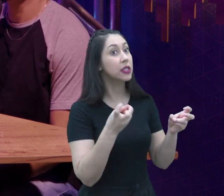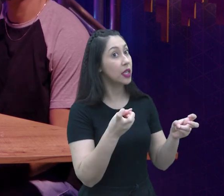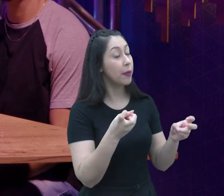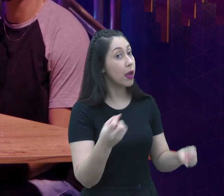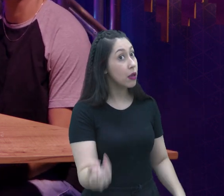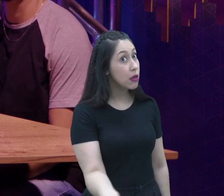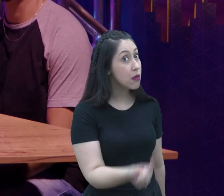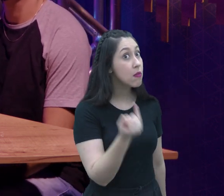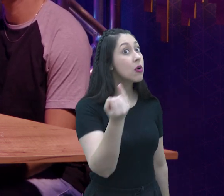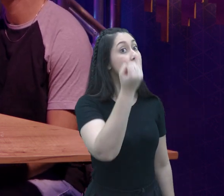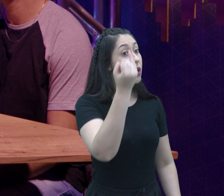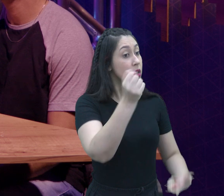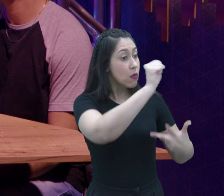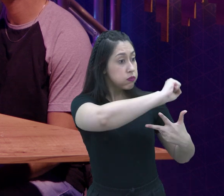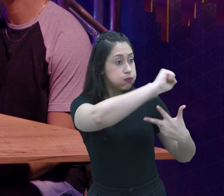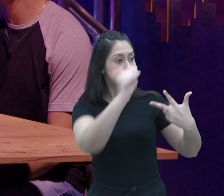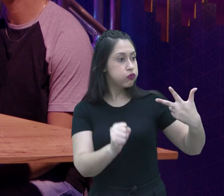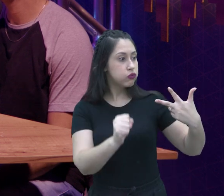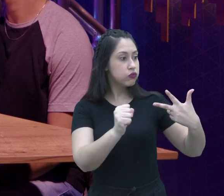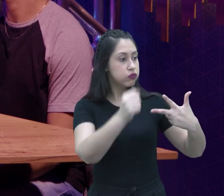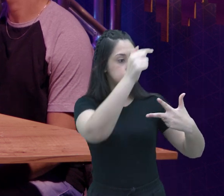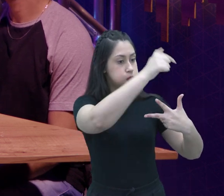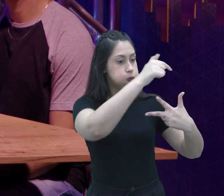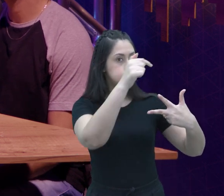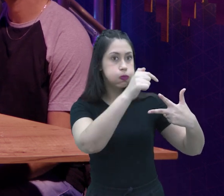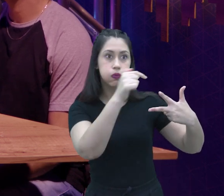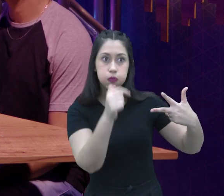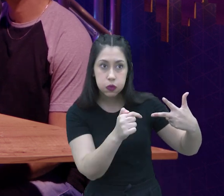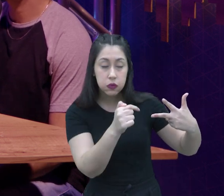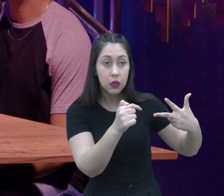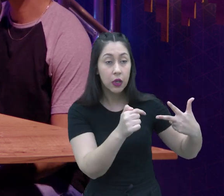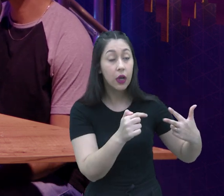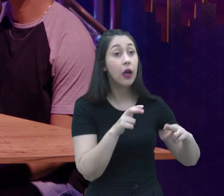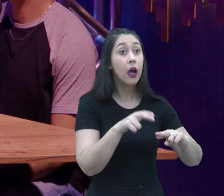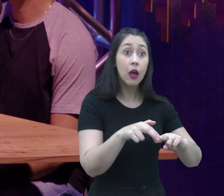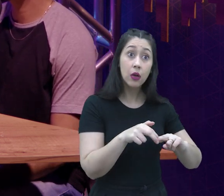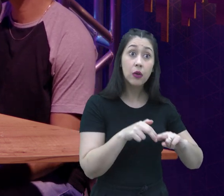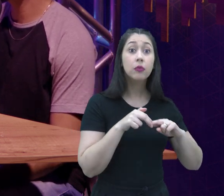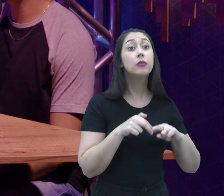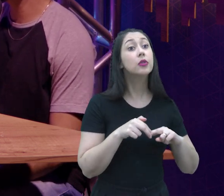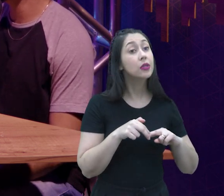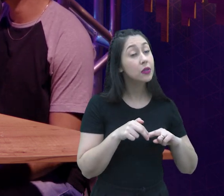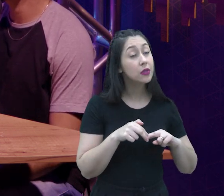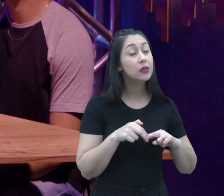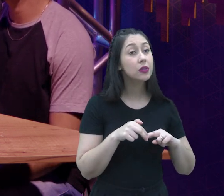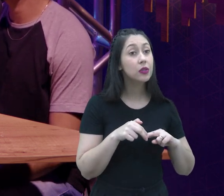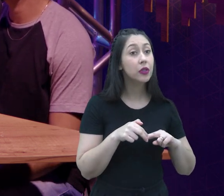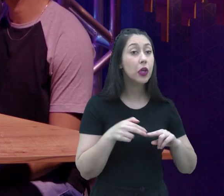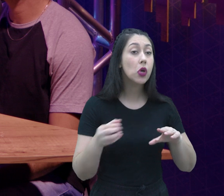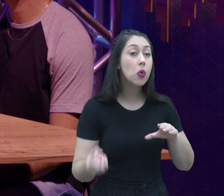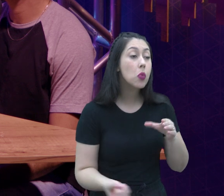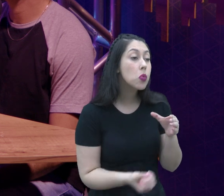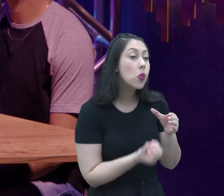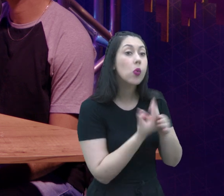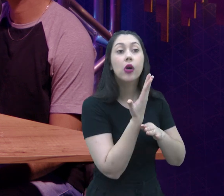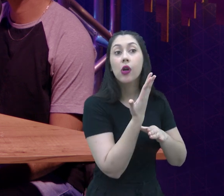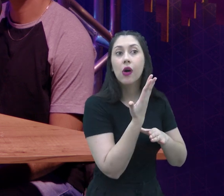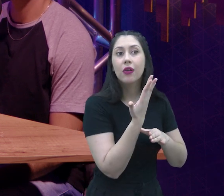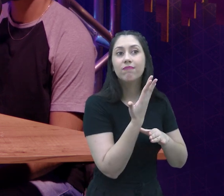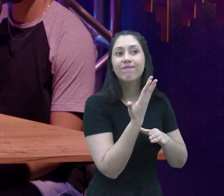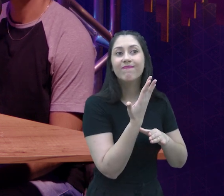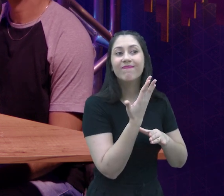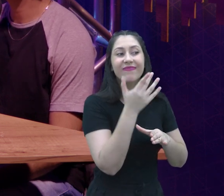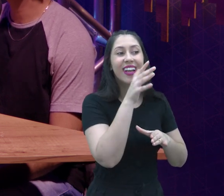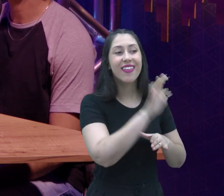gente, a importância da gente ter, então, uma distribuição desses poderes? E foi justamente por isso, então, né, que surgiu